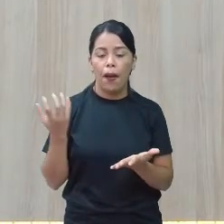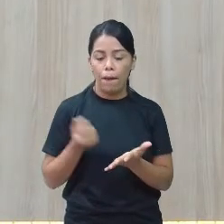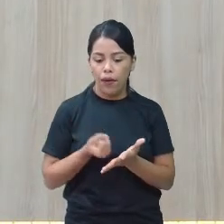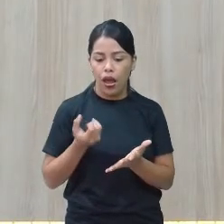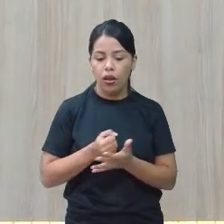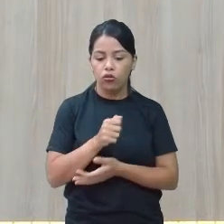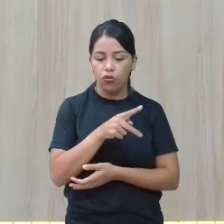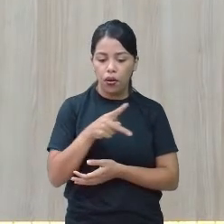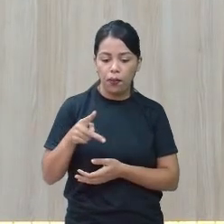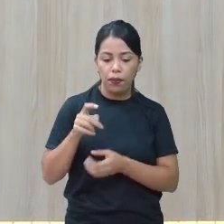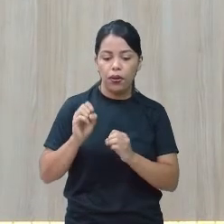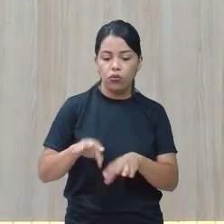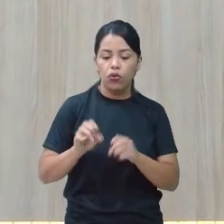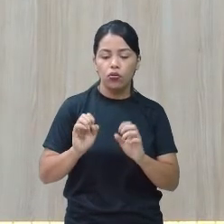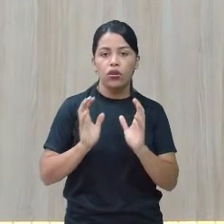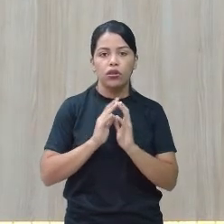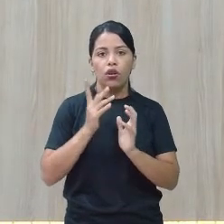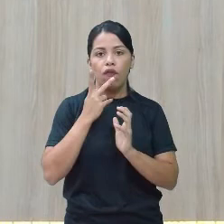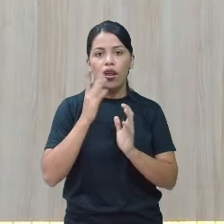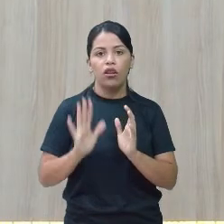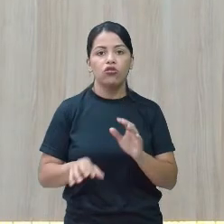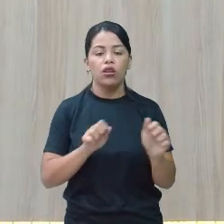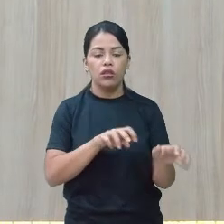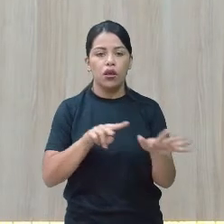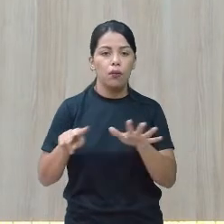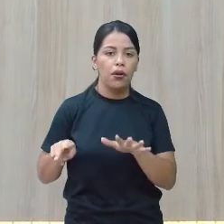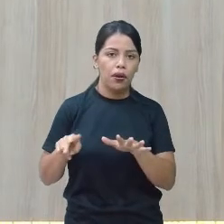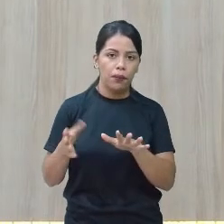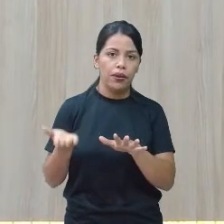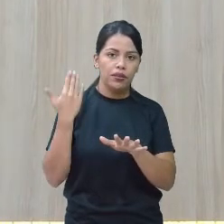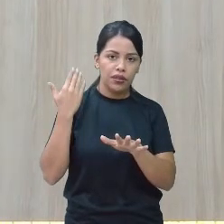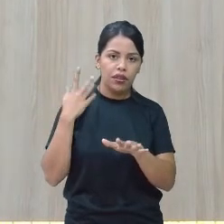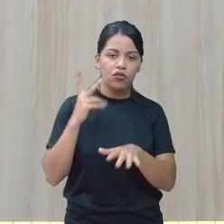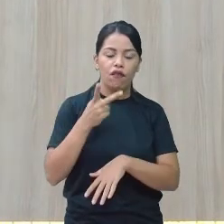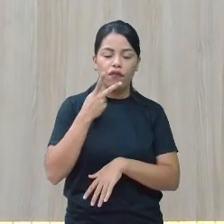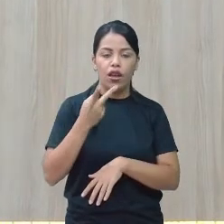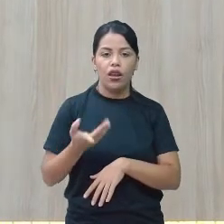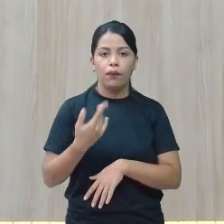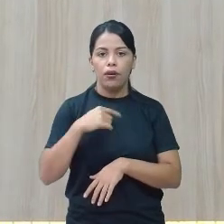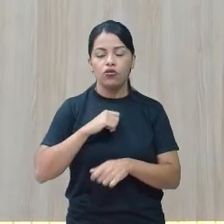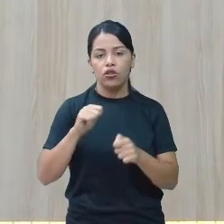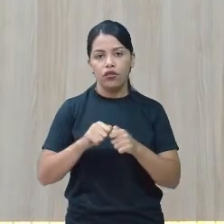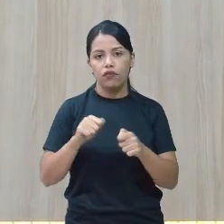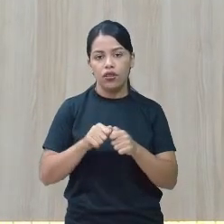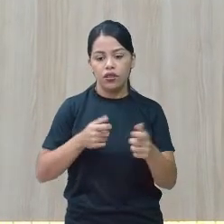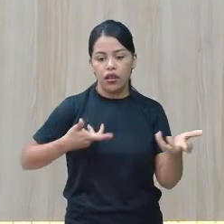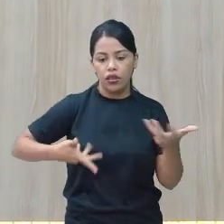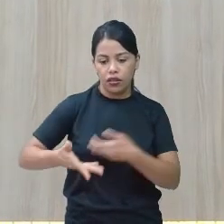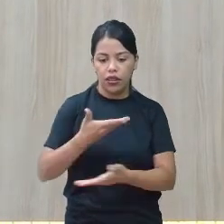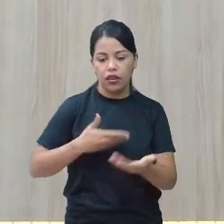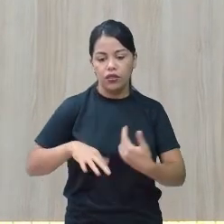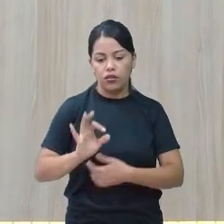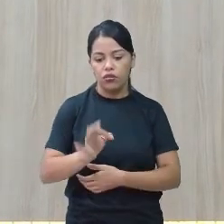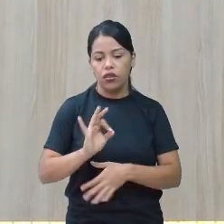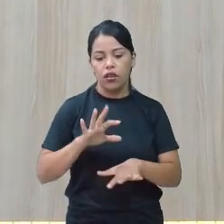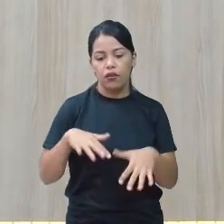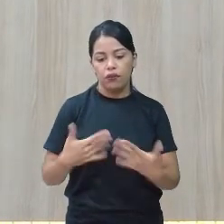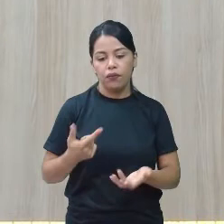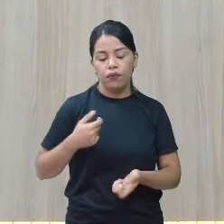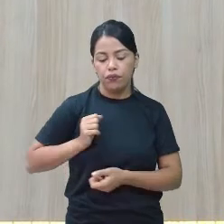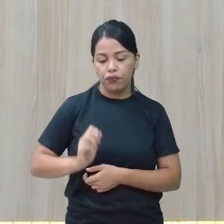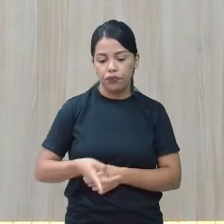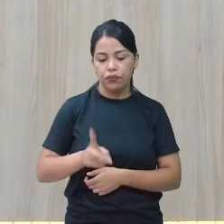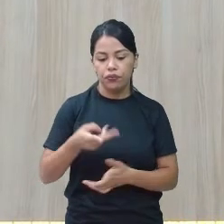Recife, que eu falei já desde a semana passada. Baixem o app para poder fazer essa interação, tá certo? Então, eu vou